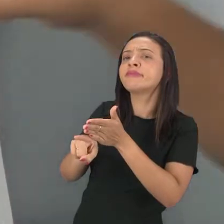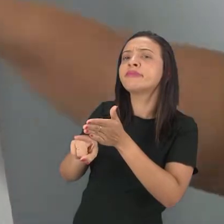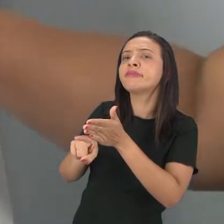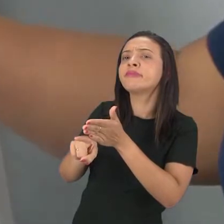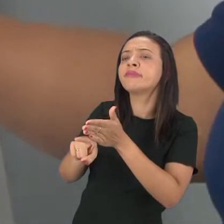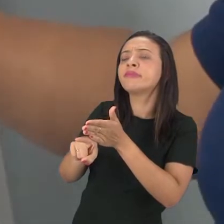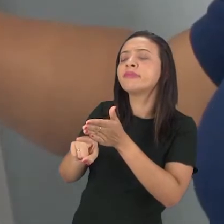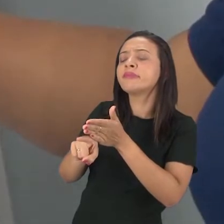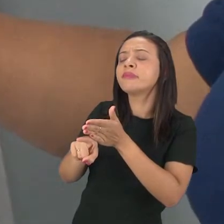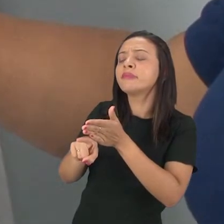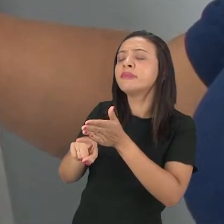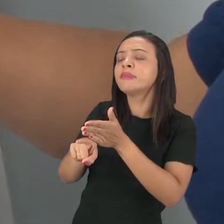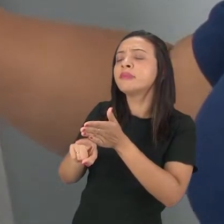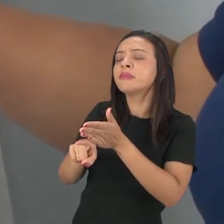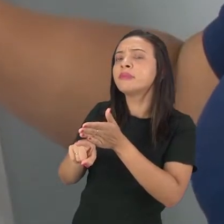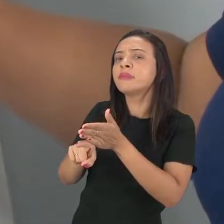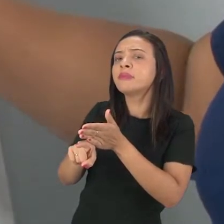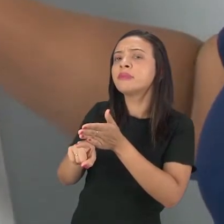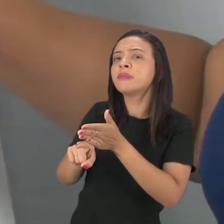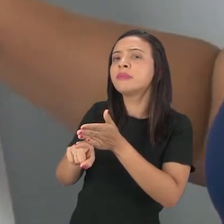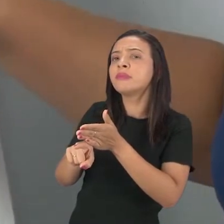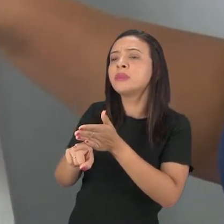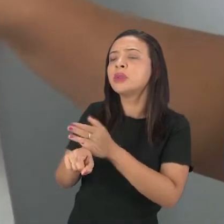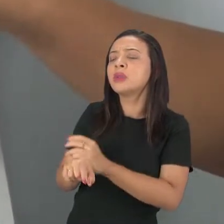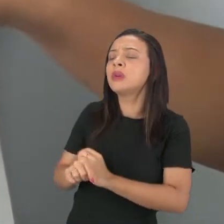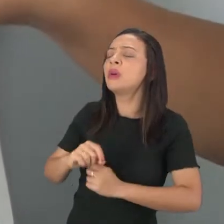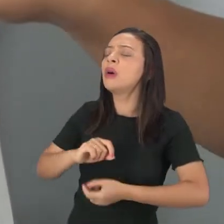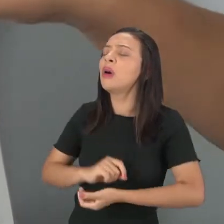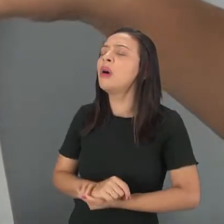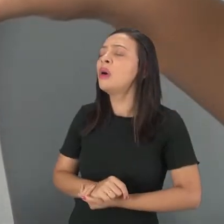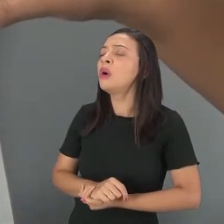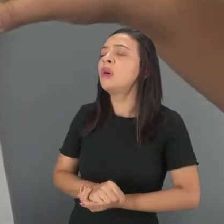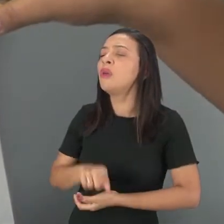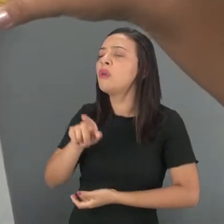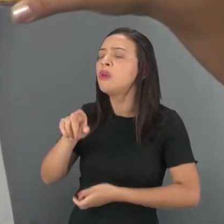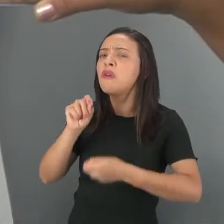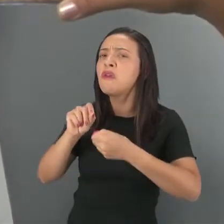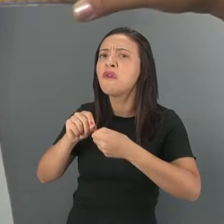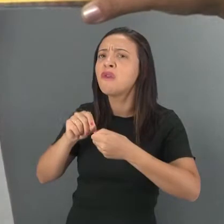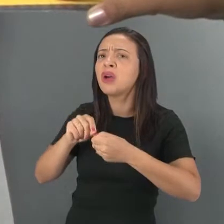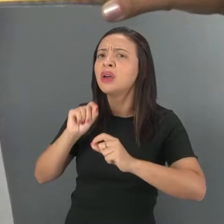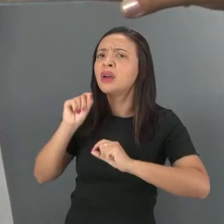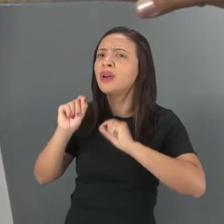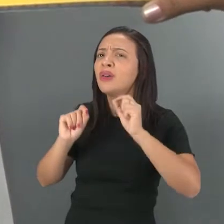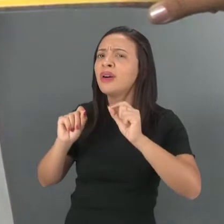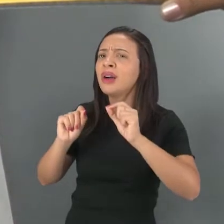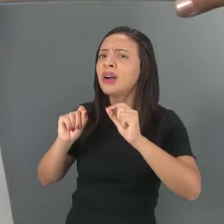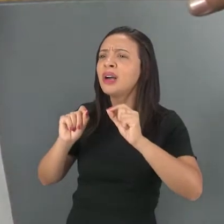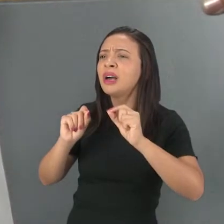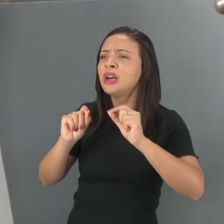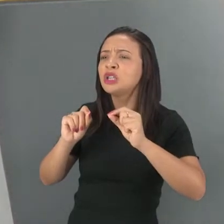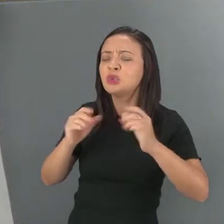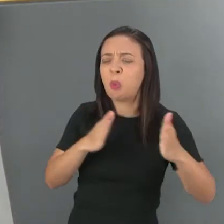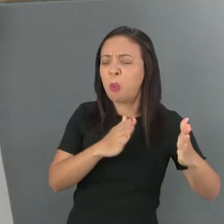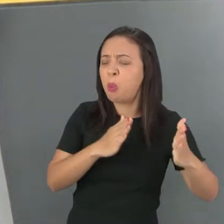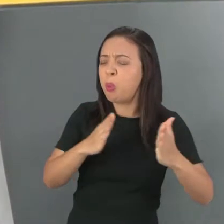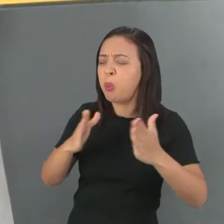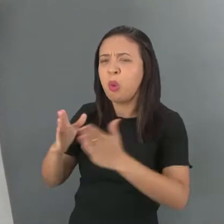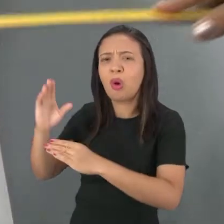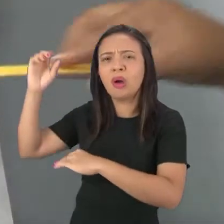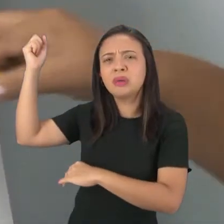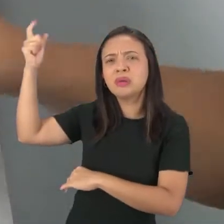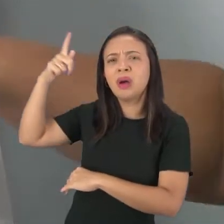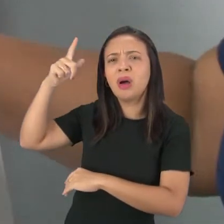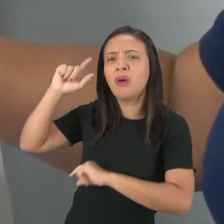ela bom e o que é que você fez durante todo o